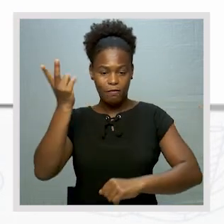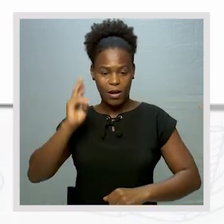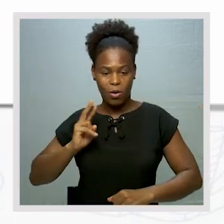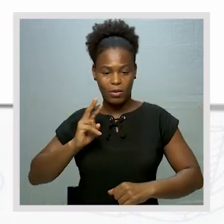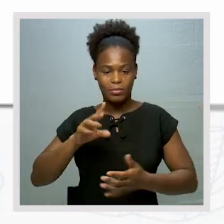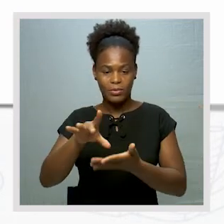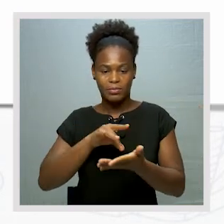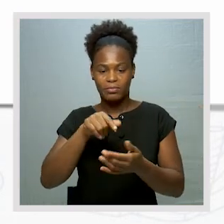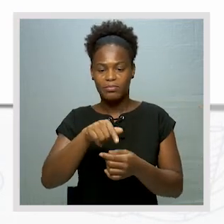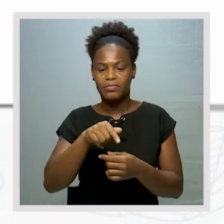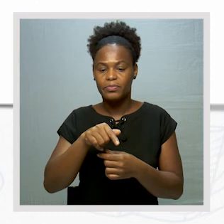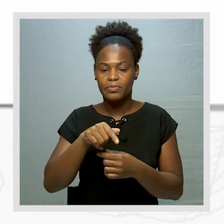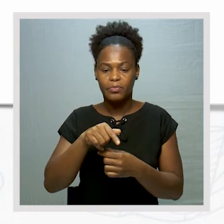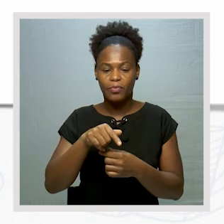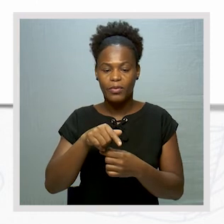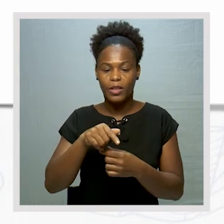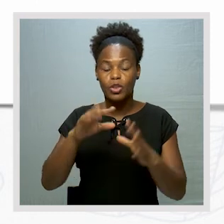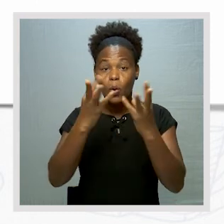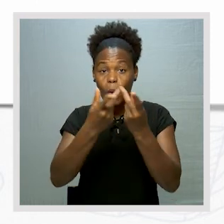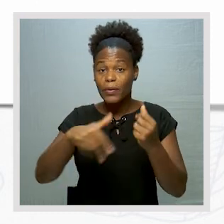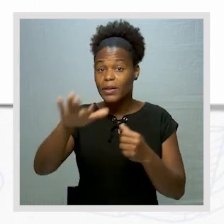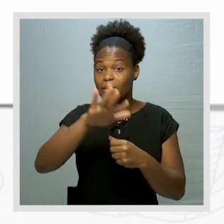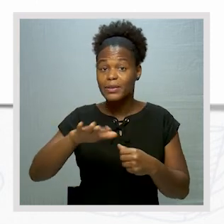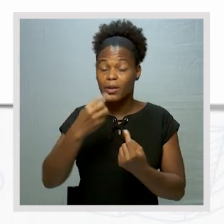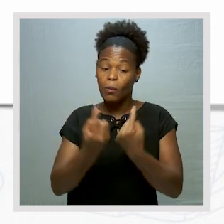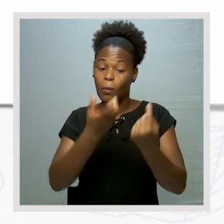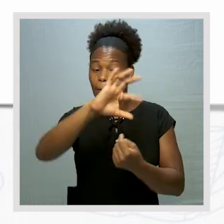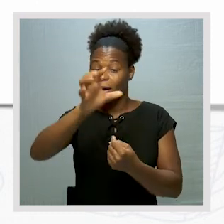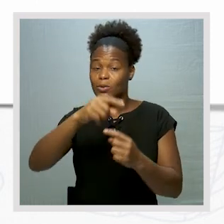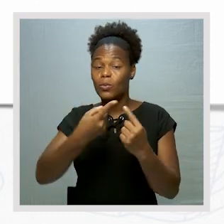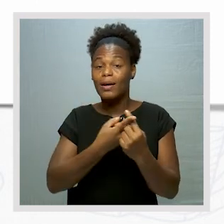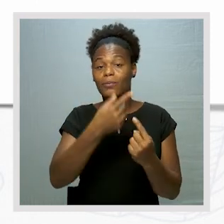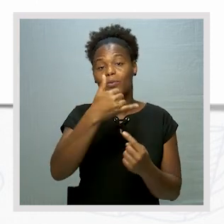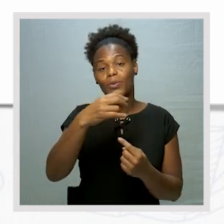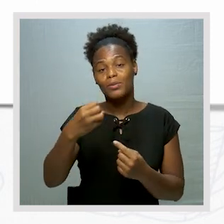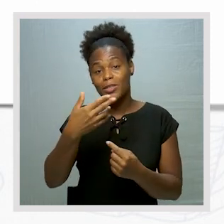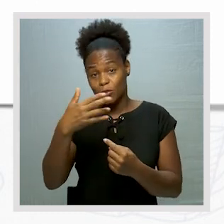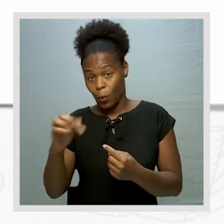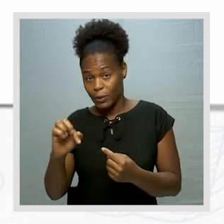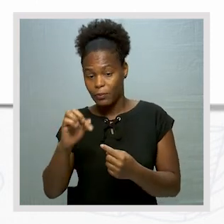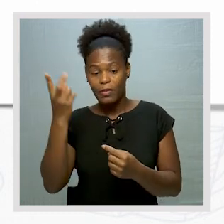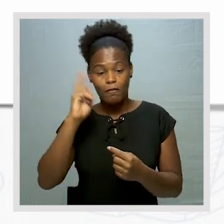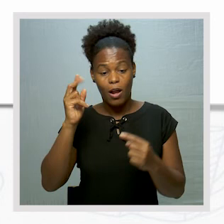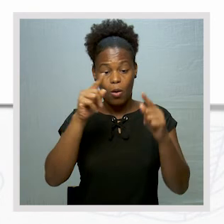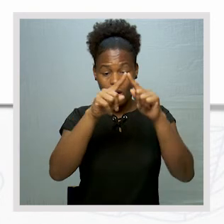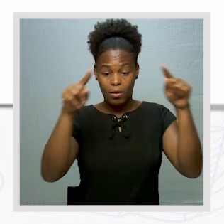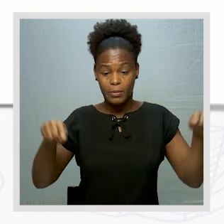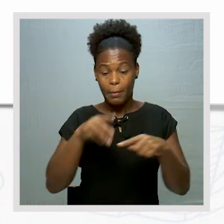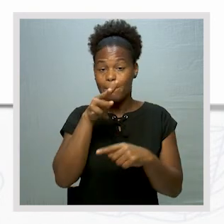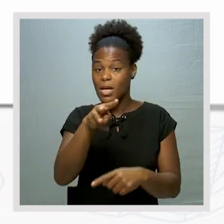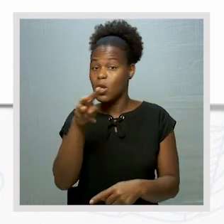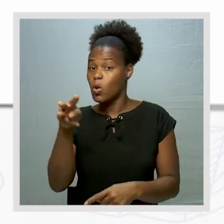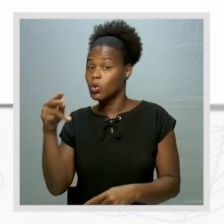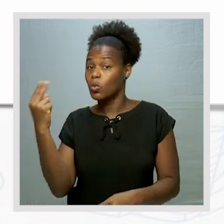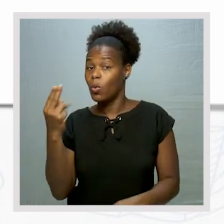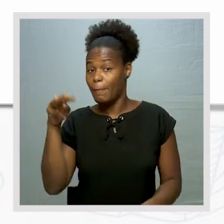retirados das contas nacionais de um dado país em 2018. Valores esses que estão expressos em